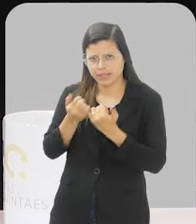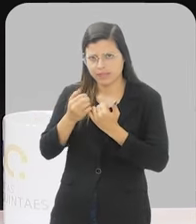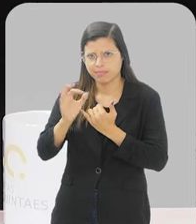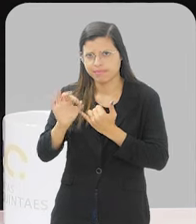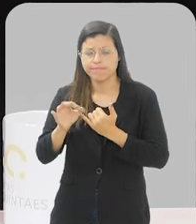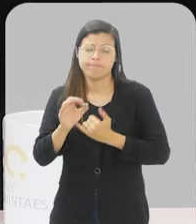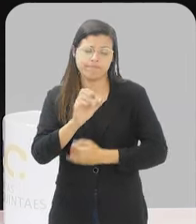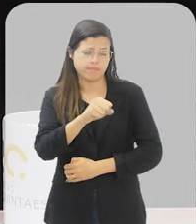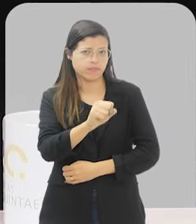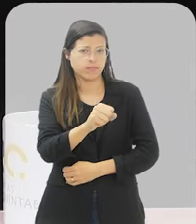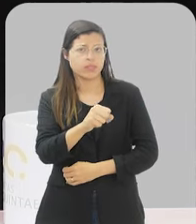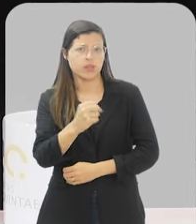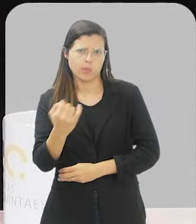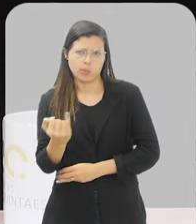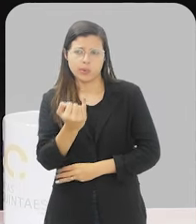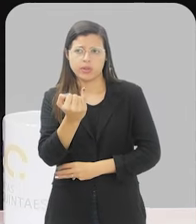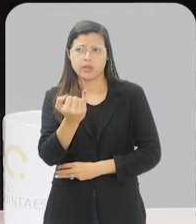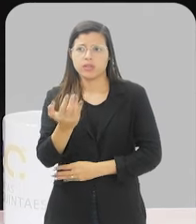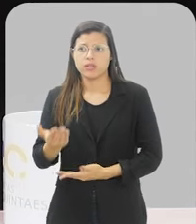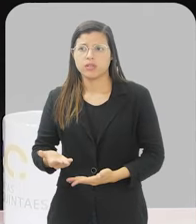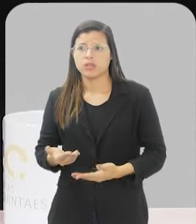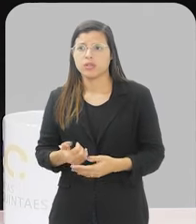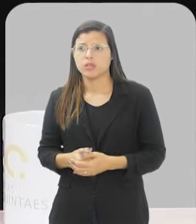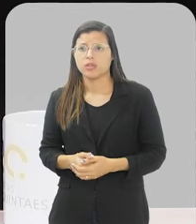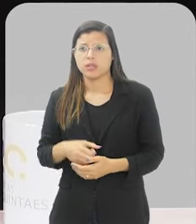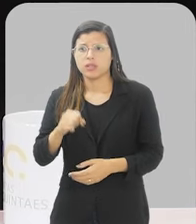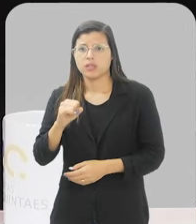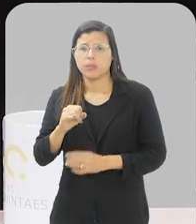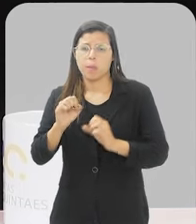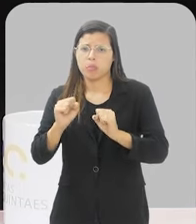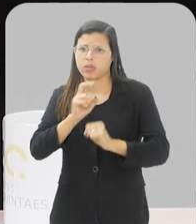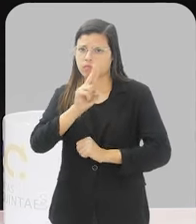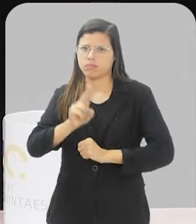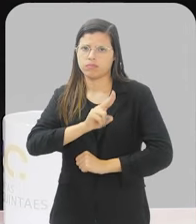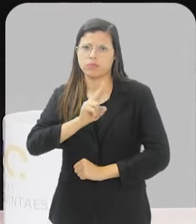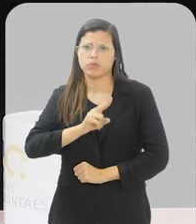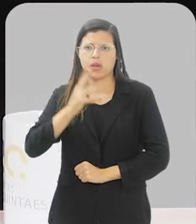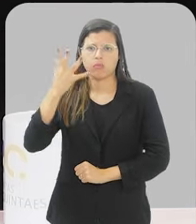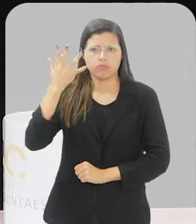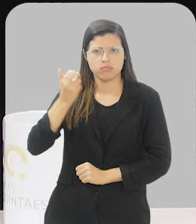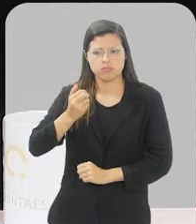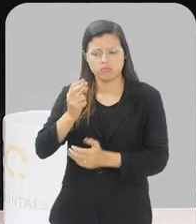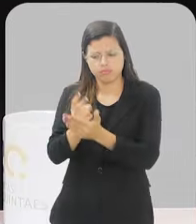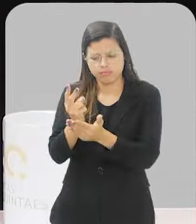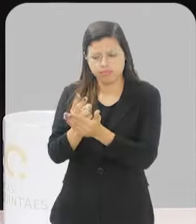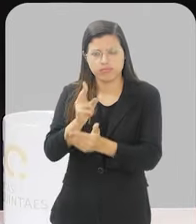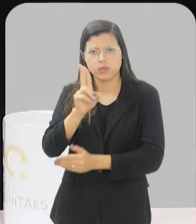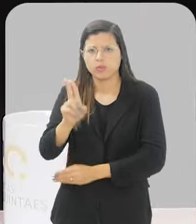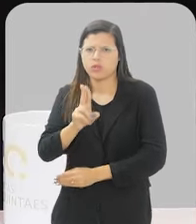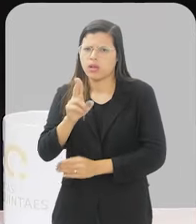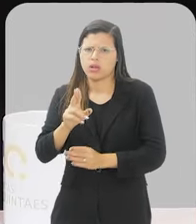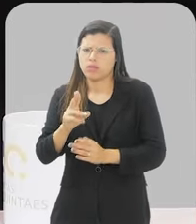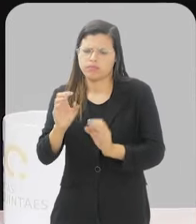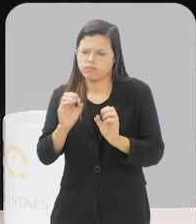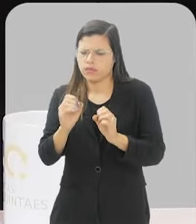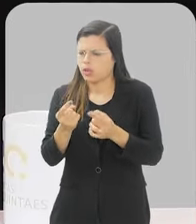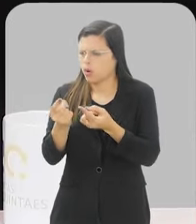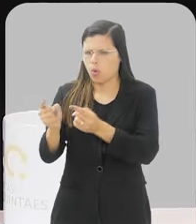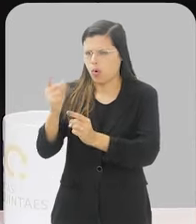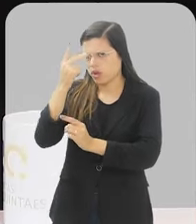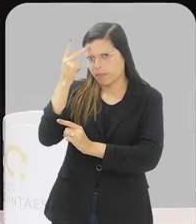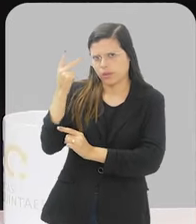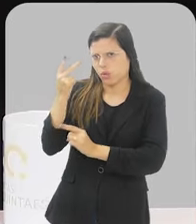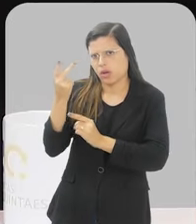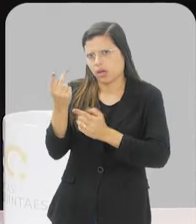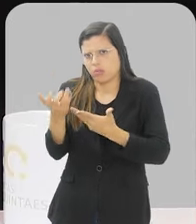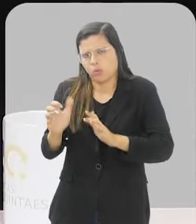sim. E assim, enquanto eu puder usar o natural, eu vou usar. Mas nada contra quem use.